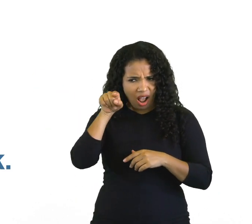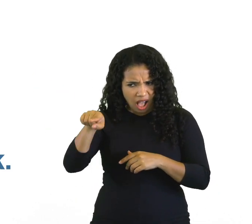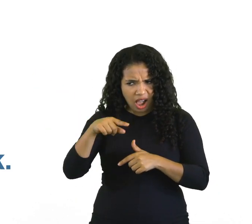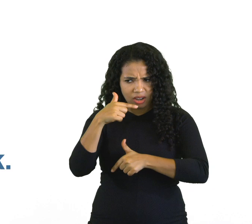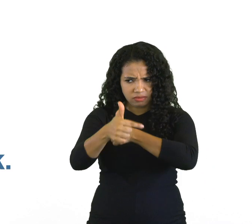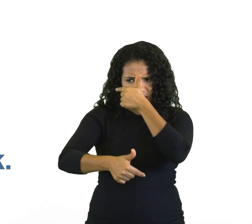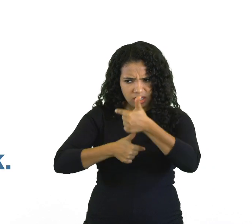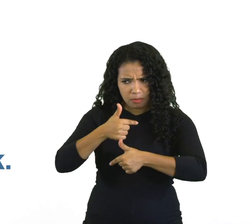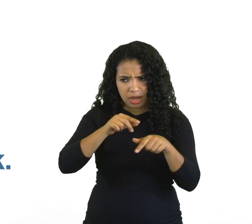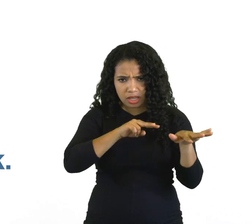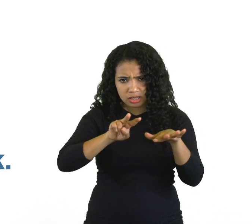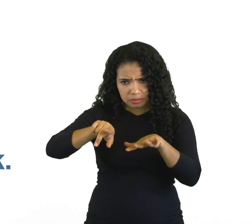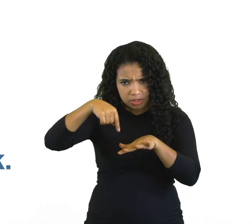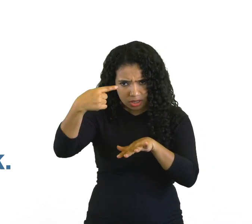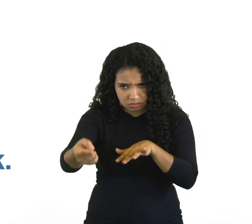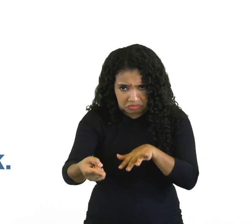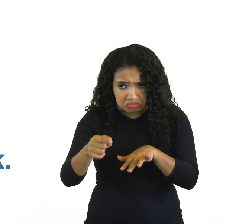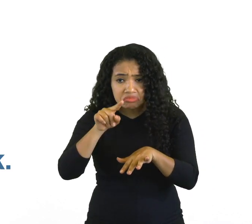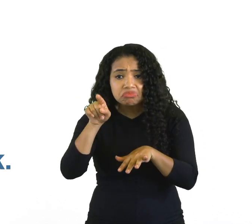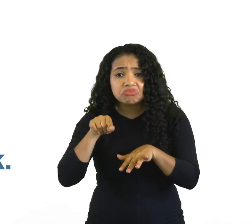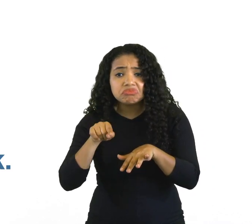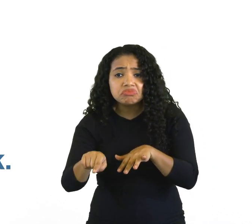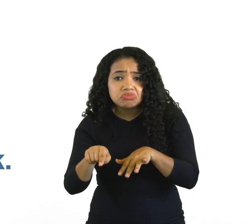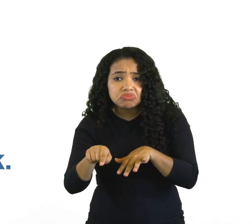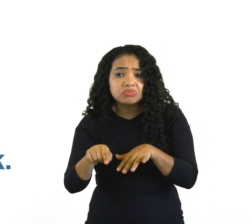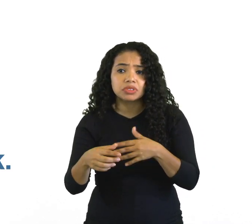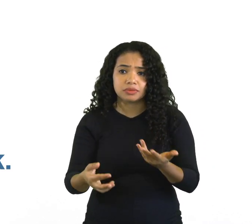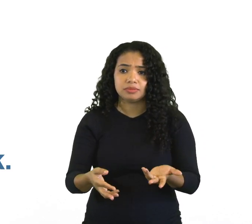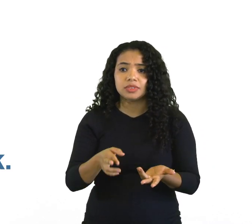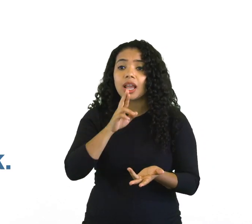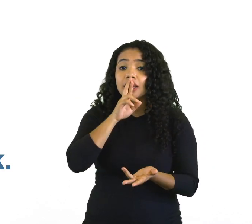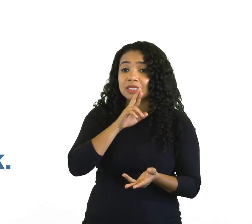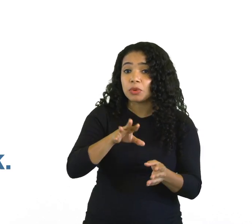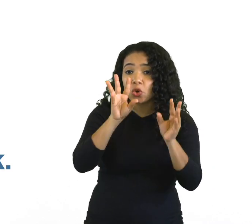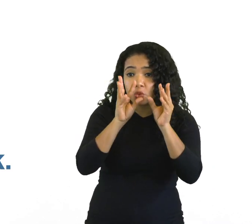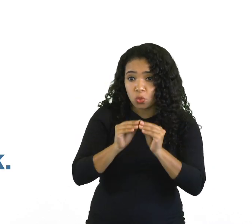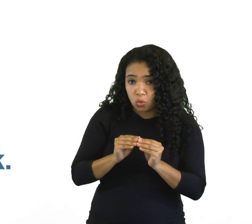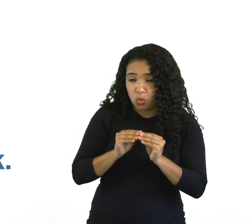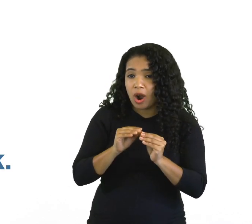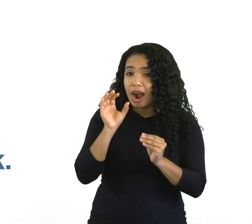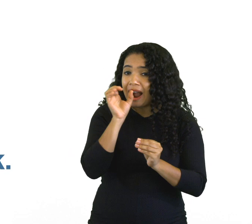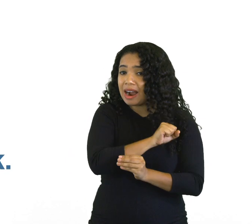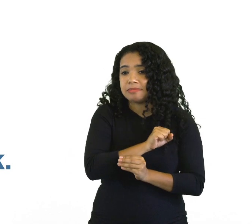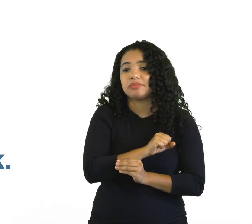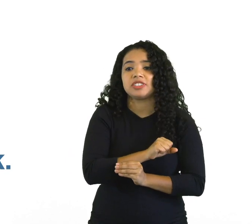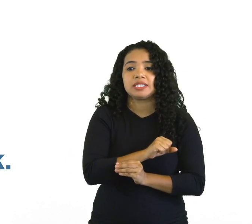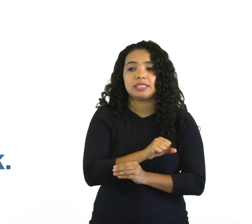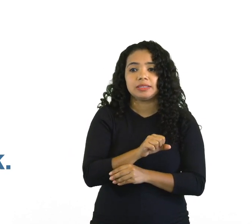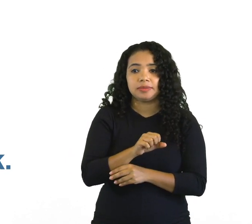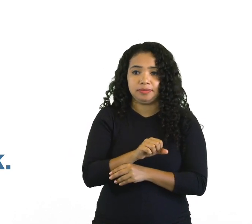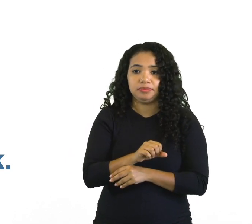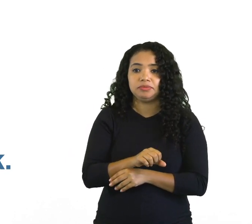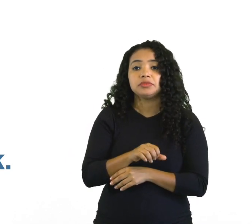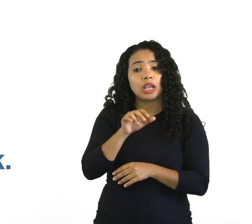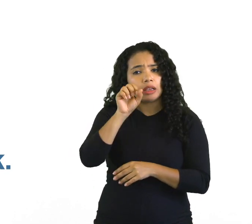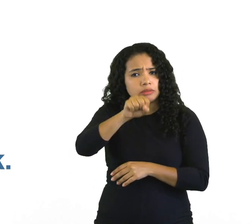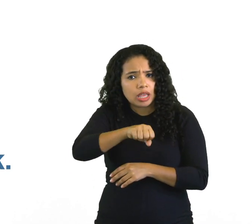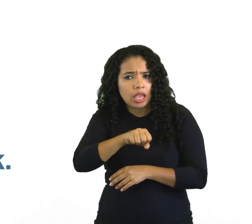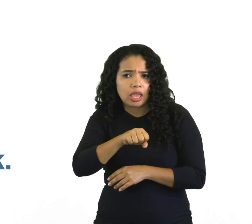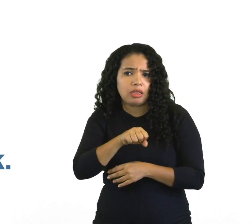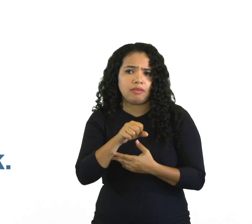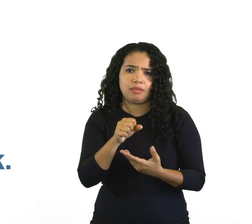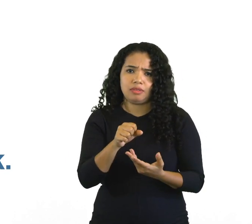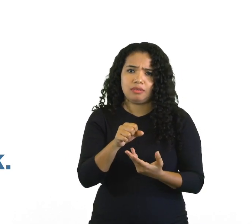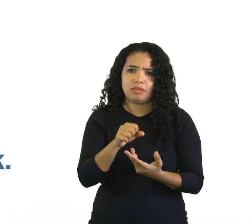aí você pode responder resposta curta, short answer, que nós estamos no exemplo. Yes, she will. Ou